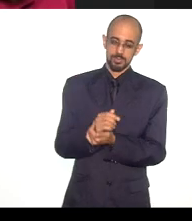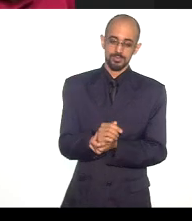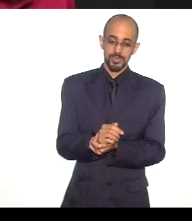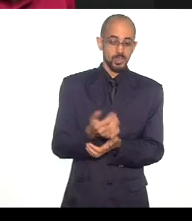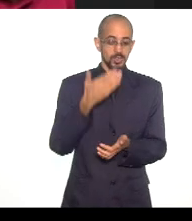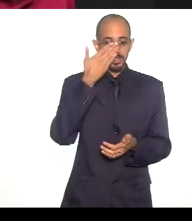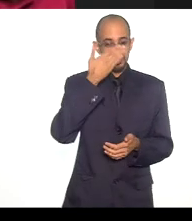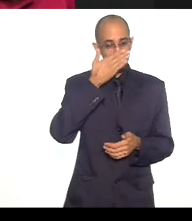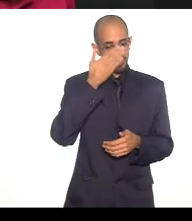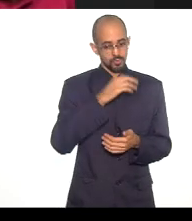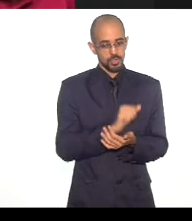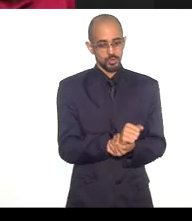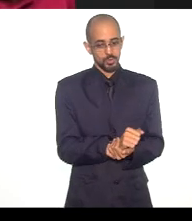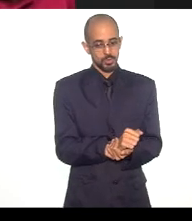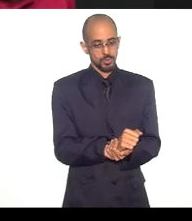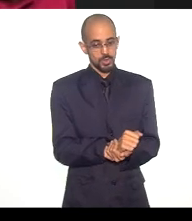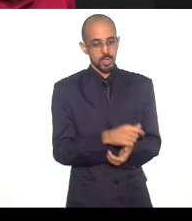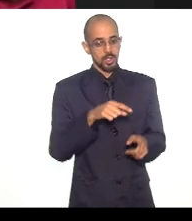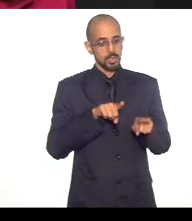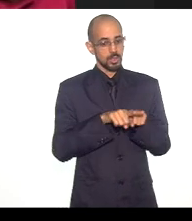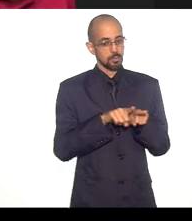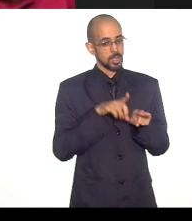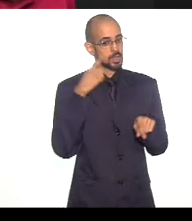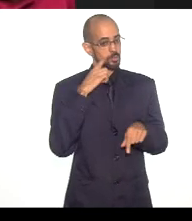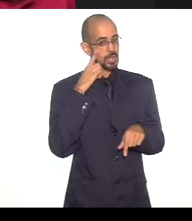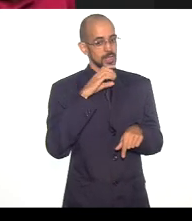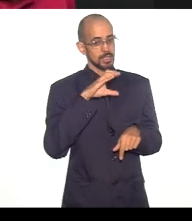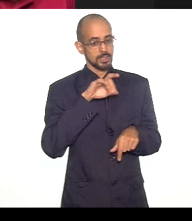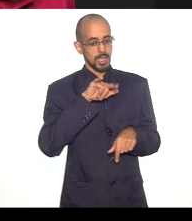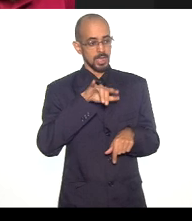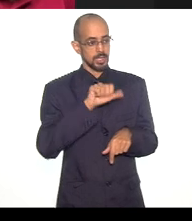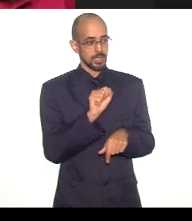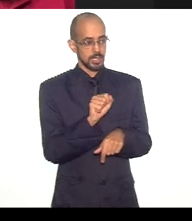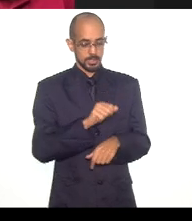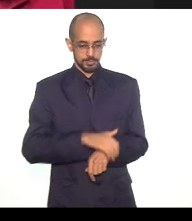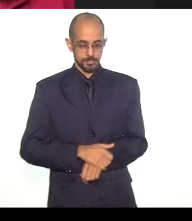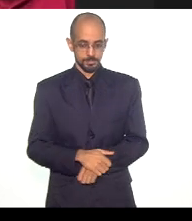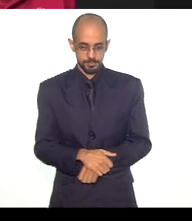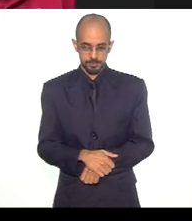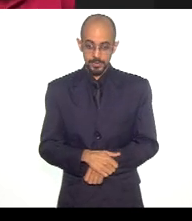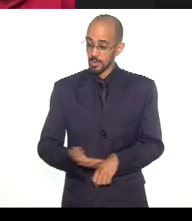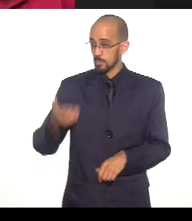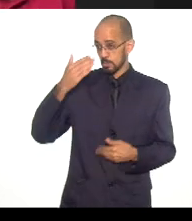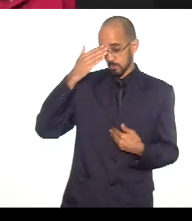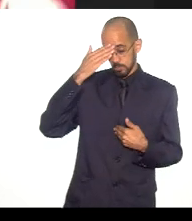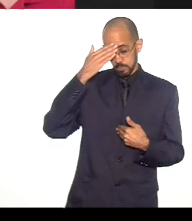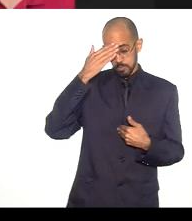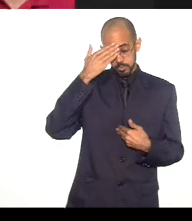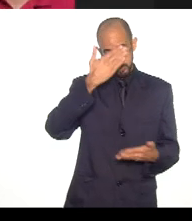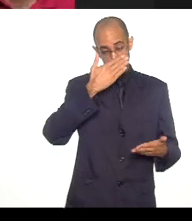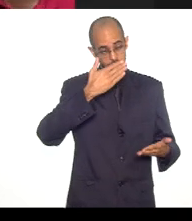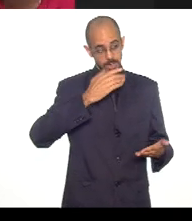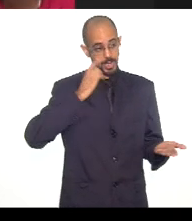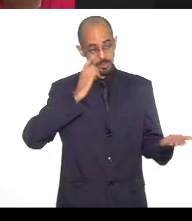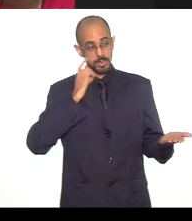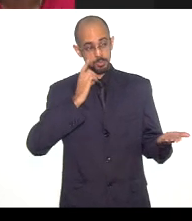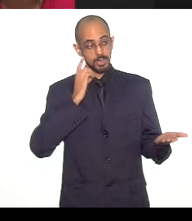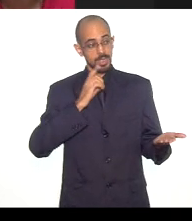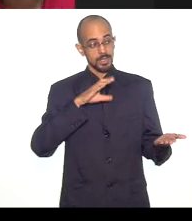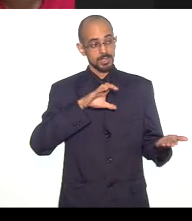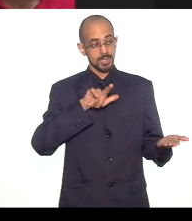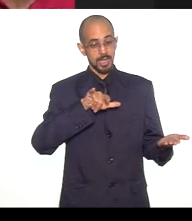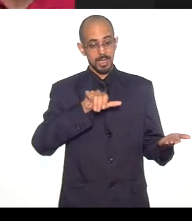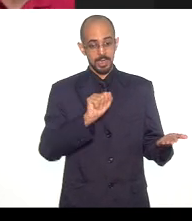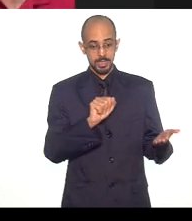Sartinho. E também a deputada Célia Jordão está conosco. Então, obrigado pela presença, deputada Célia Jordão. Estou registrando